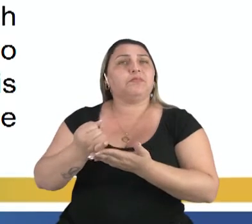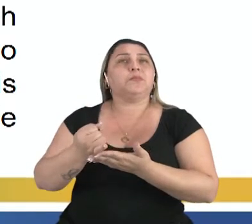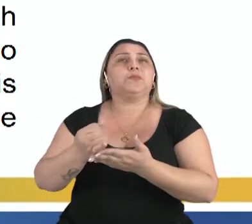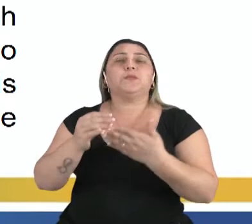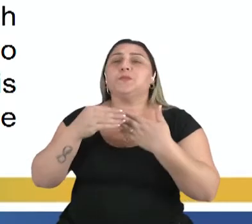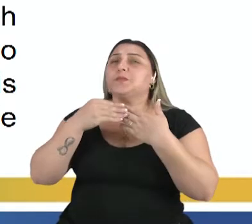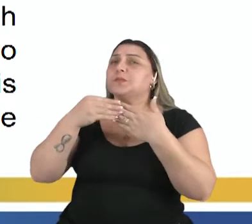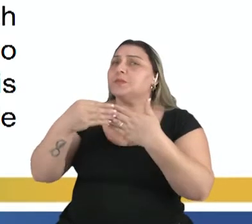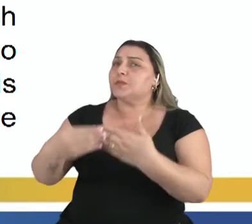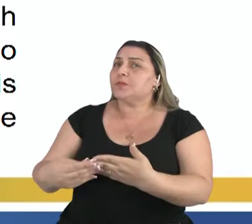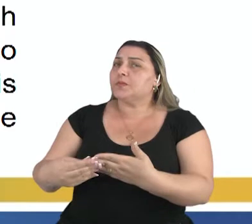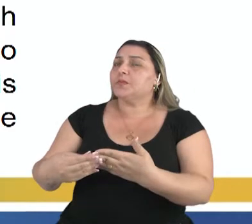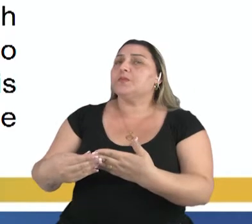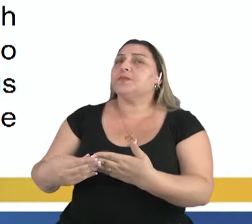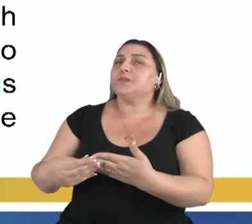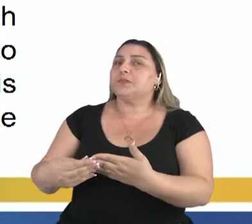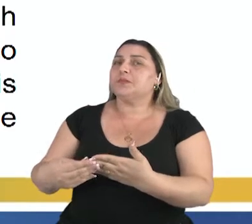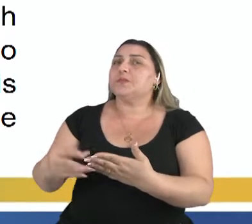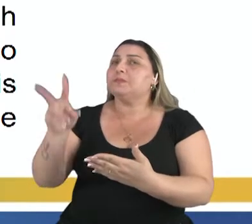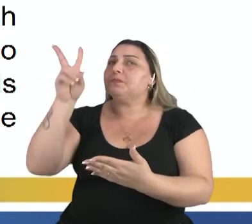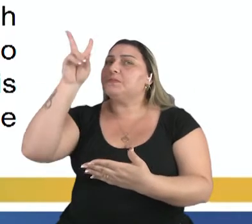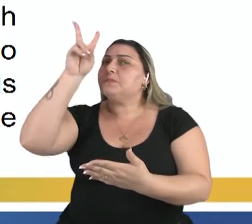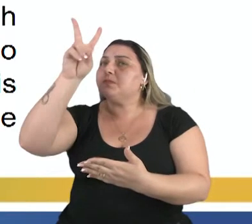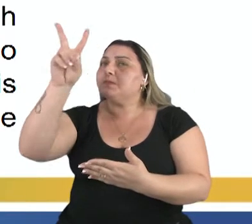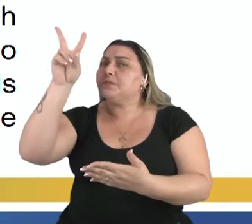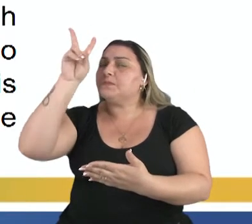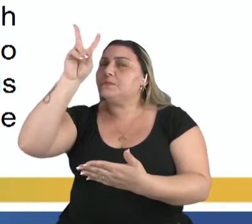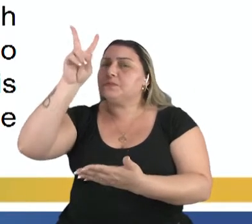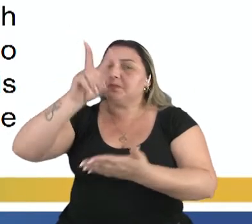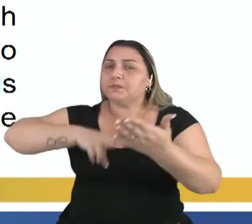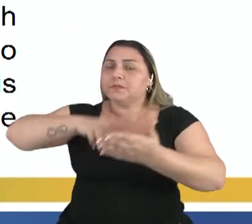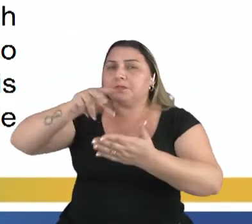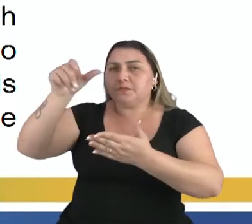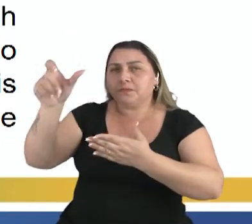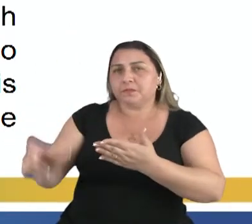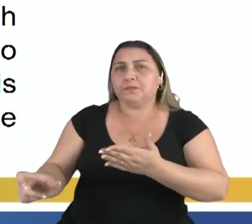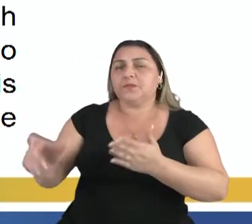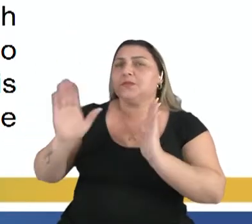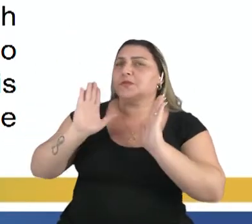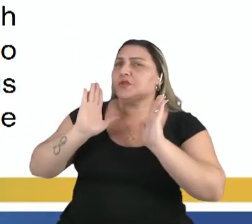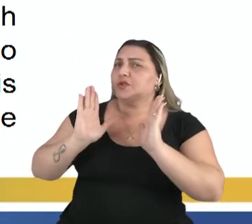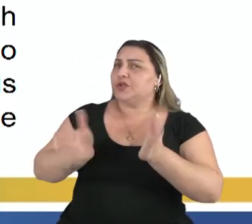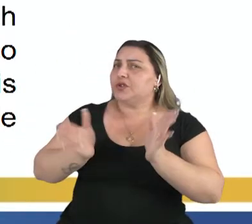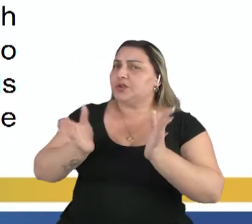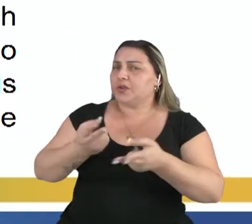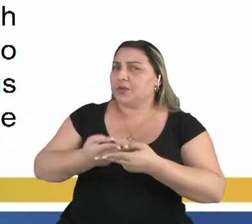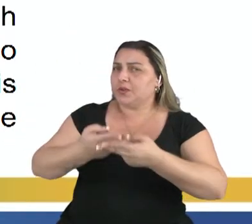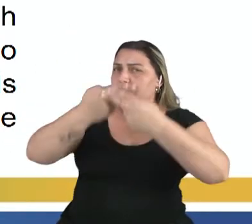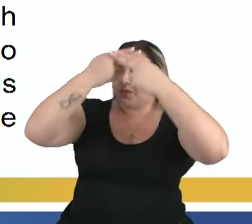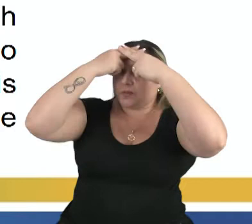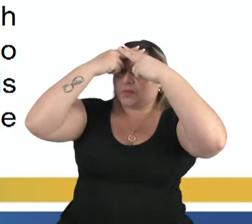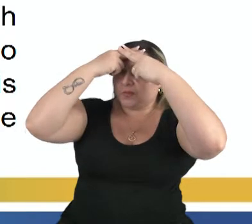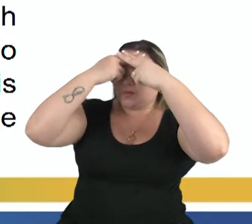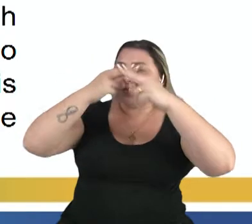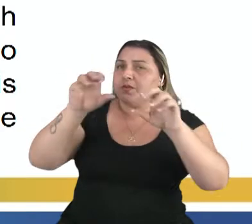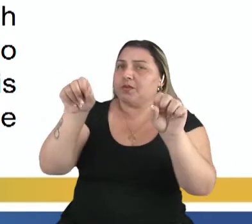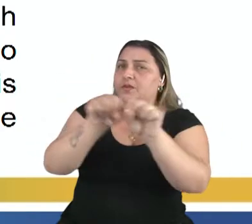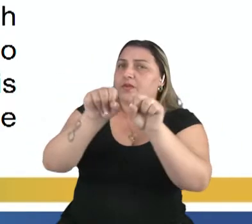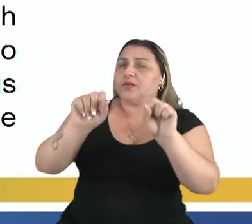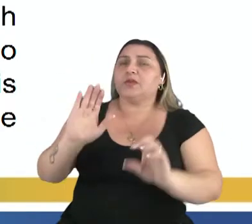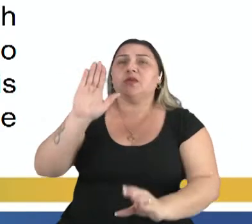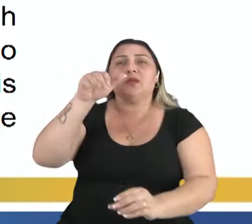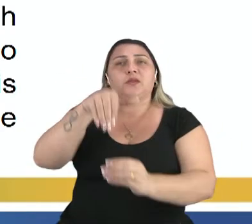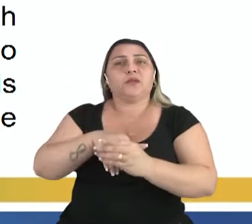vai trazendo, né, uma lembrança do leitor, né, naquilo que já virou um trauma recorrente. O sistema